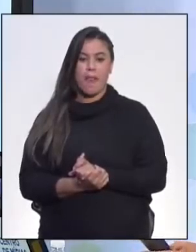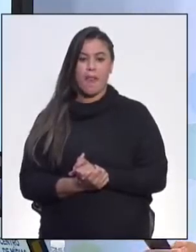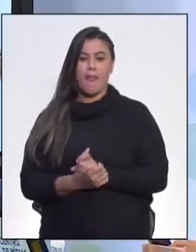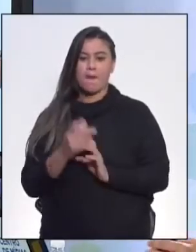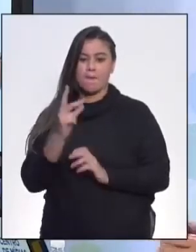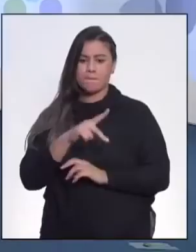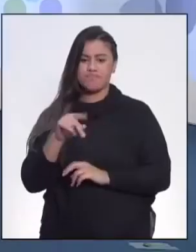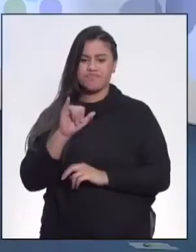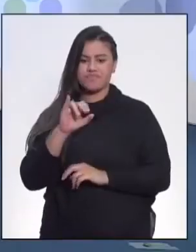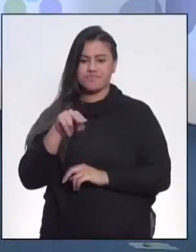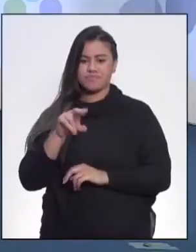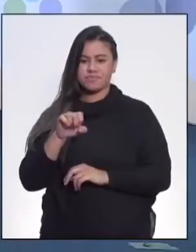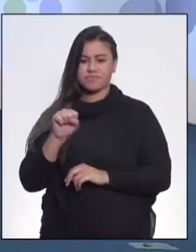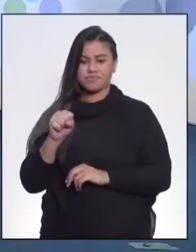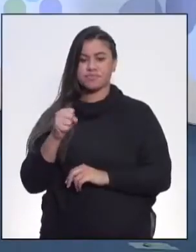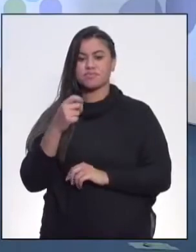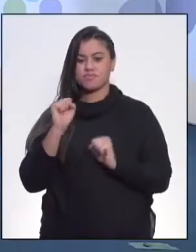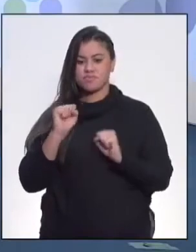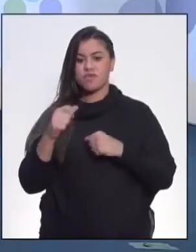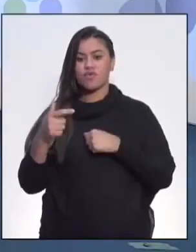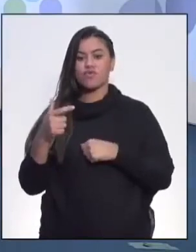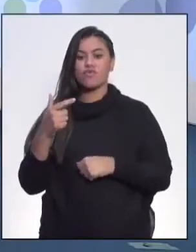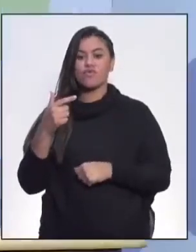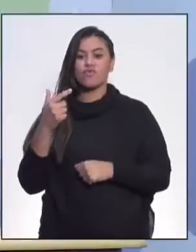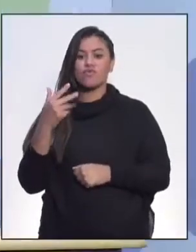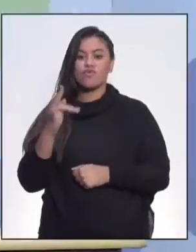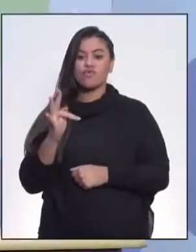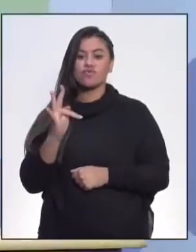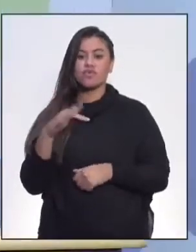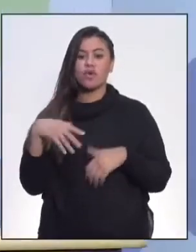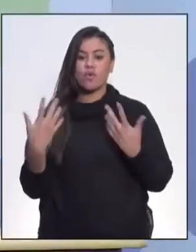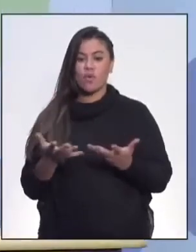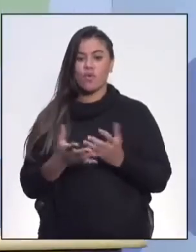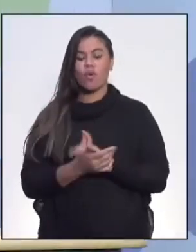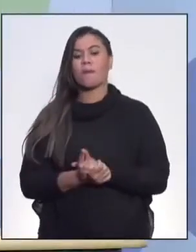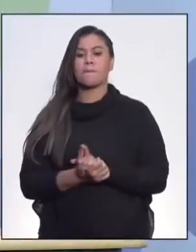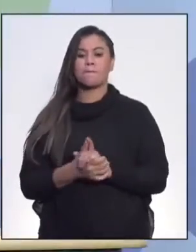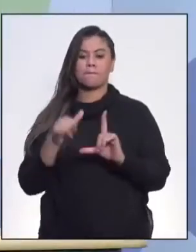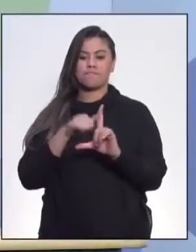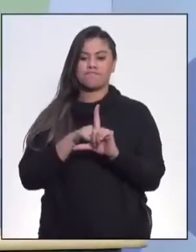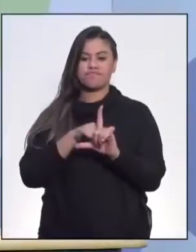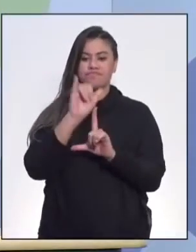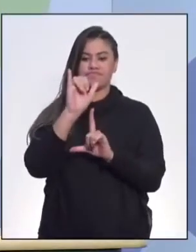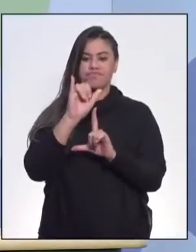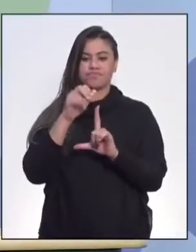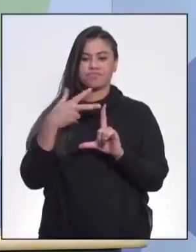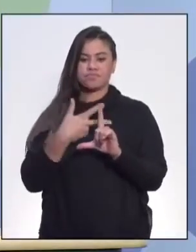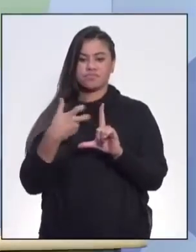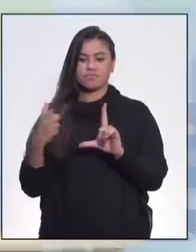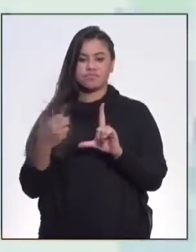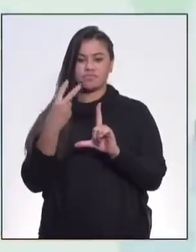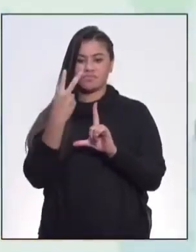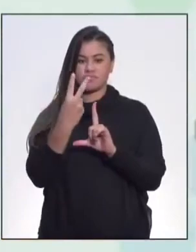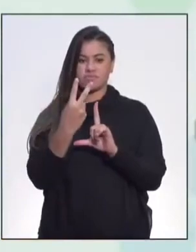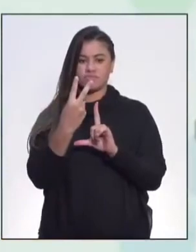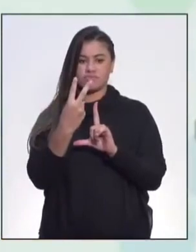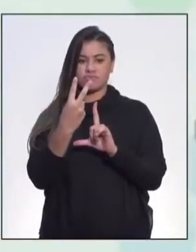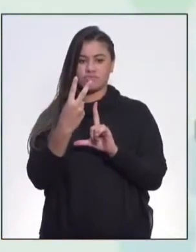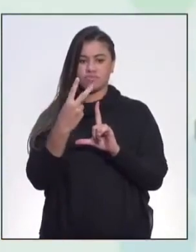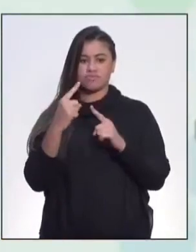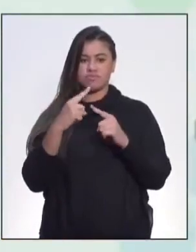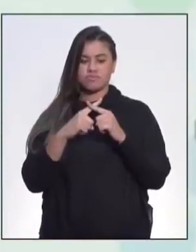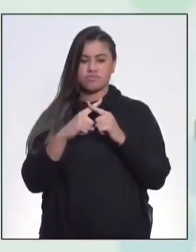Inês, você pode falar para mim qual que é a nossa função? Sim, a função é y igual 2 vezes